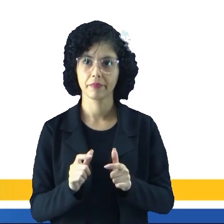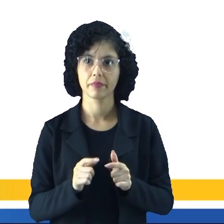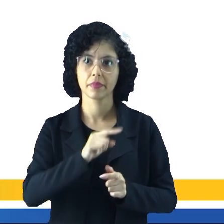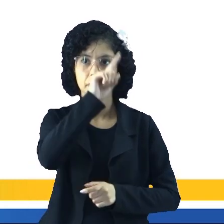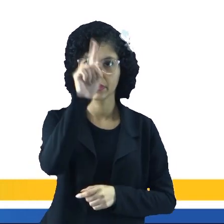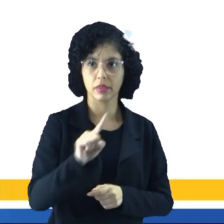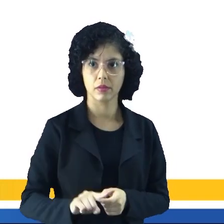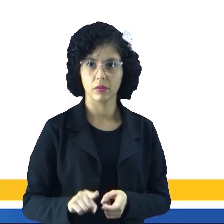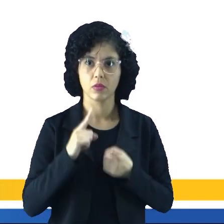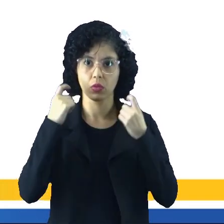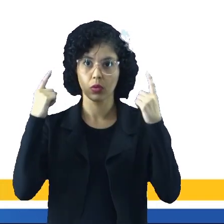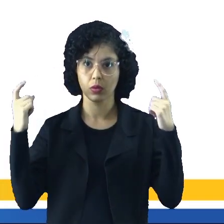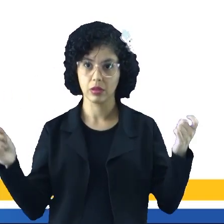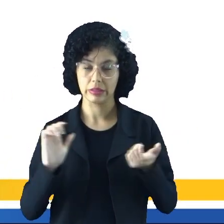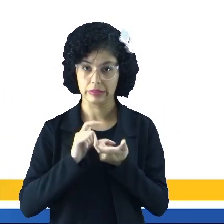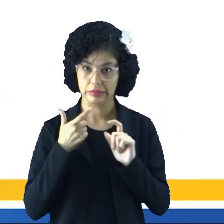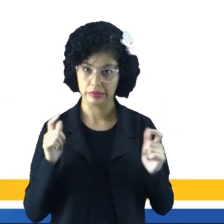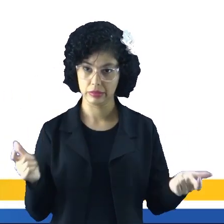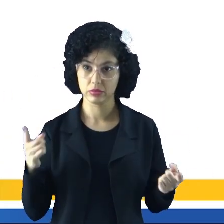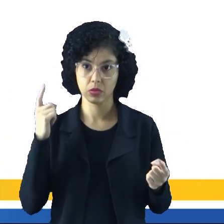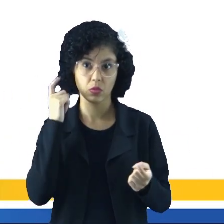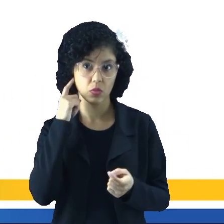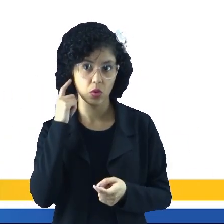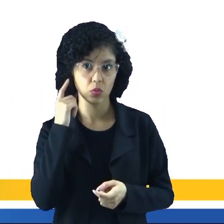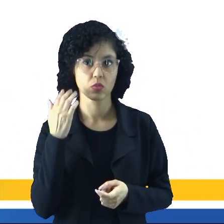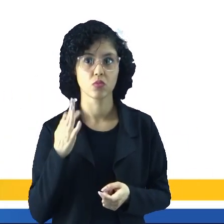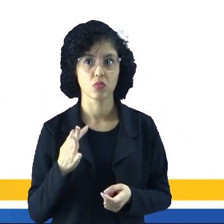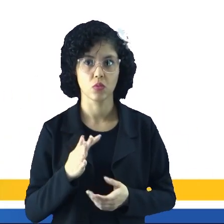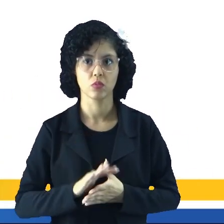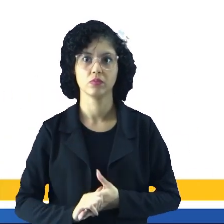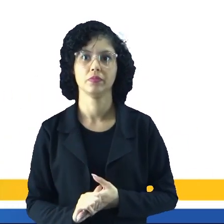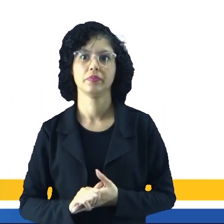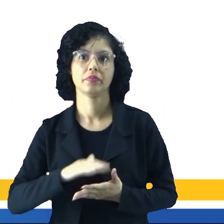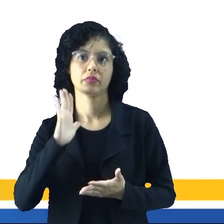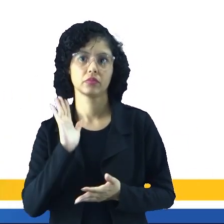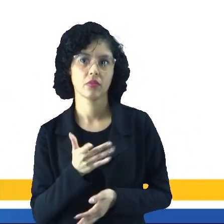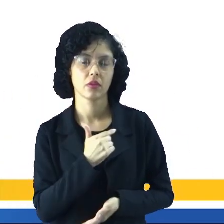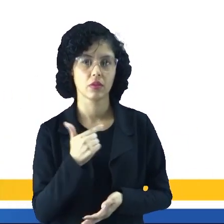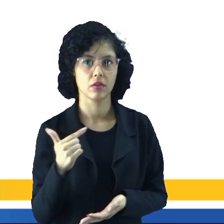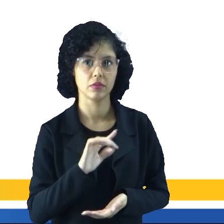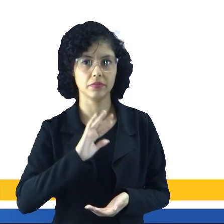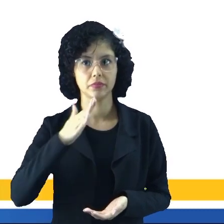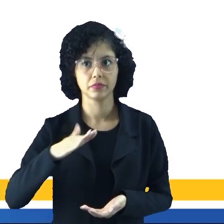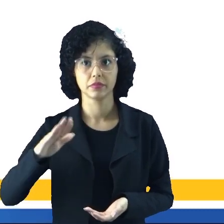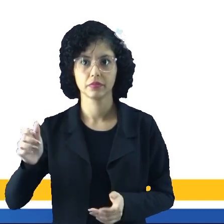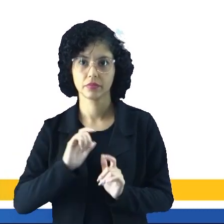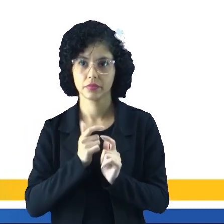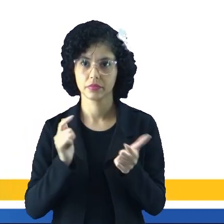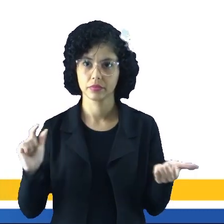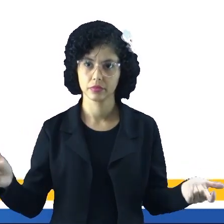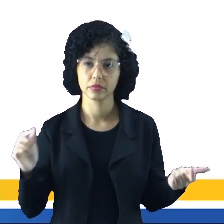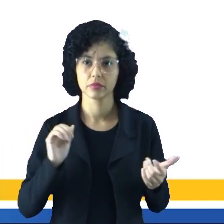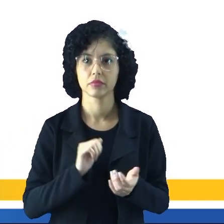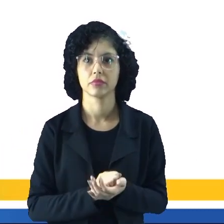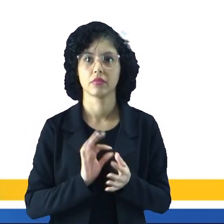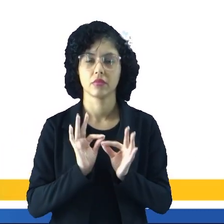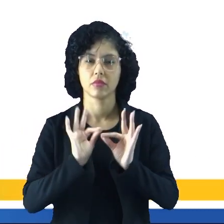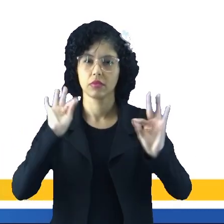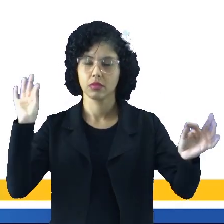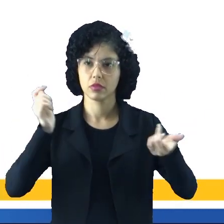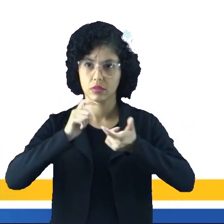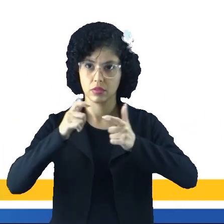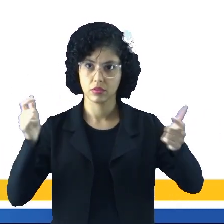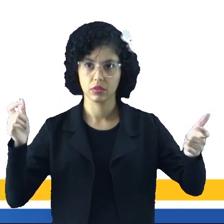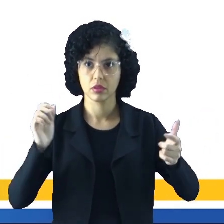da queda é um som inaudível para o ouvido humano. Já a segunda é uma onda sonora de grande intensidade